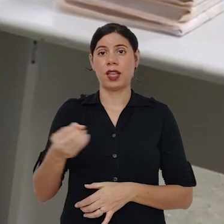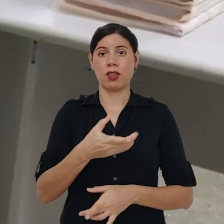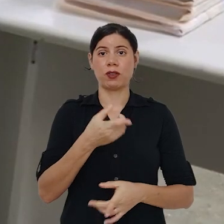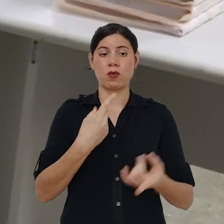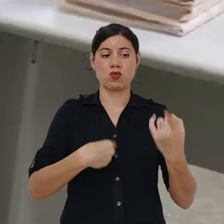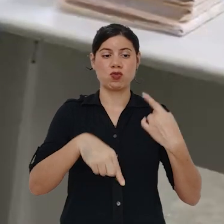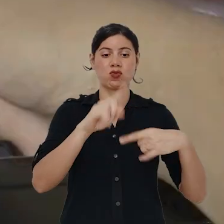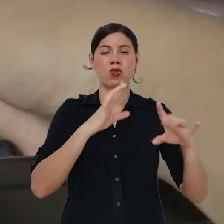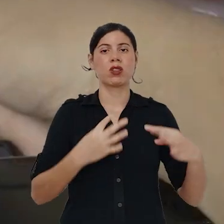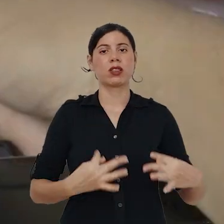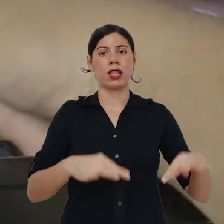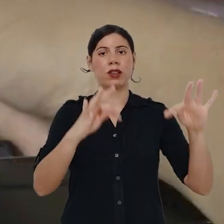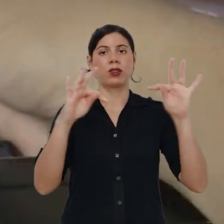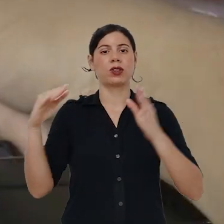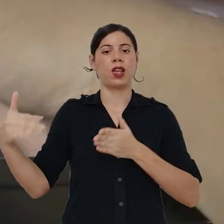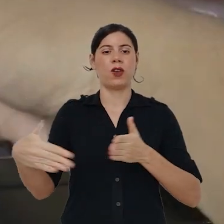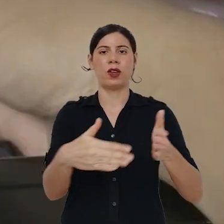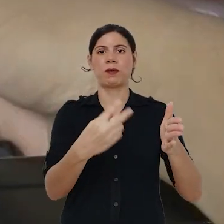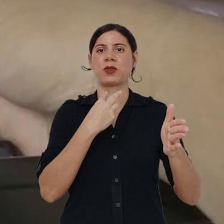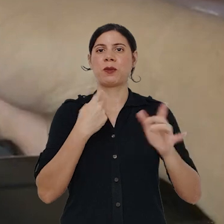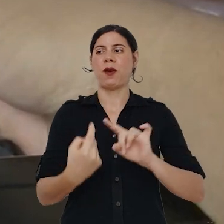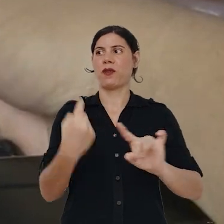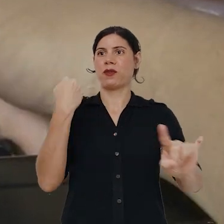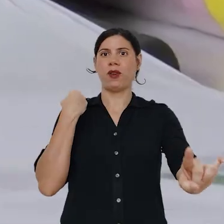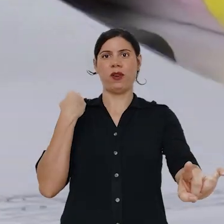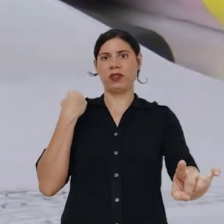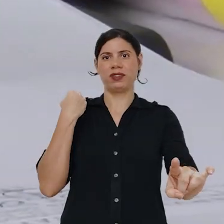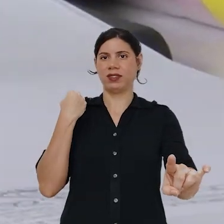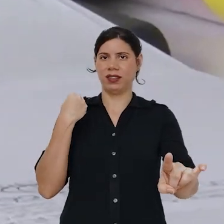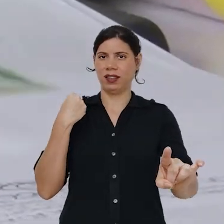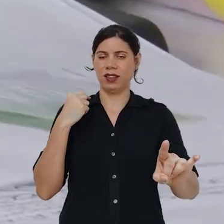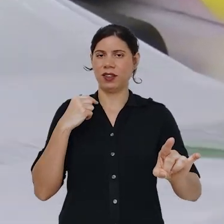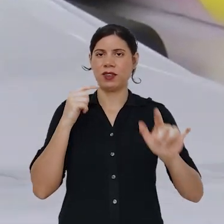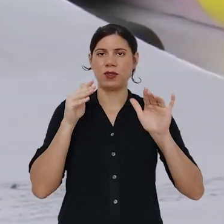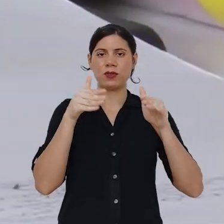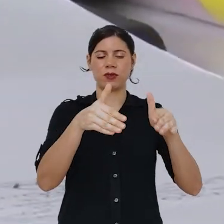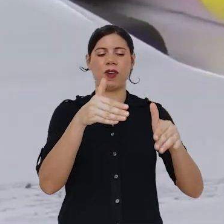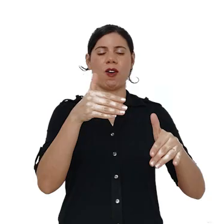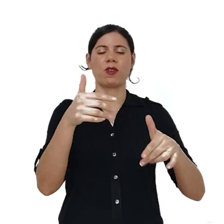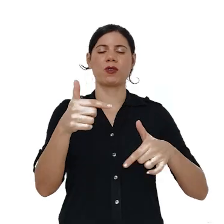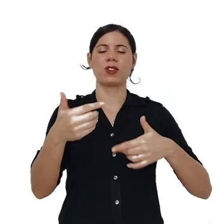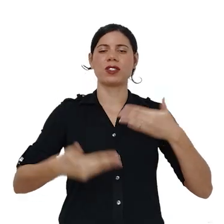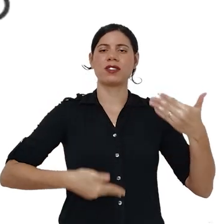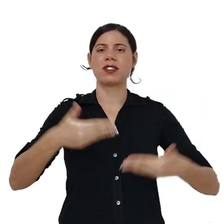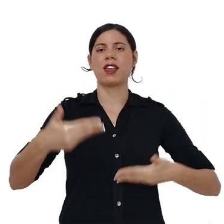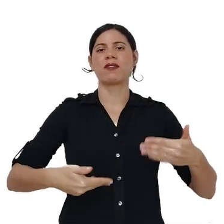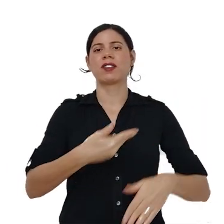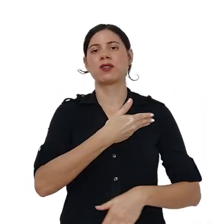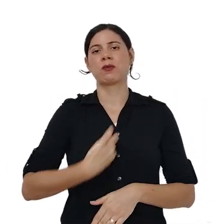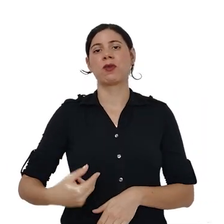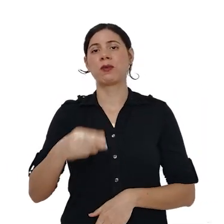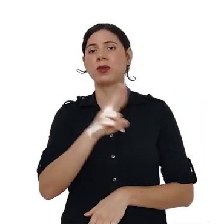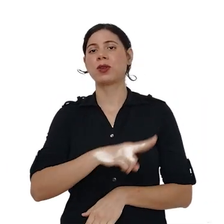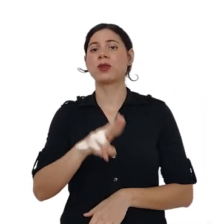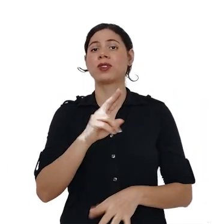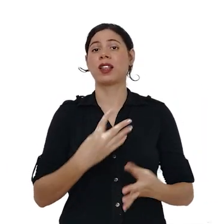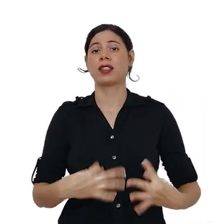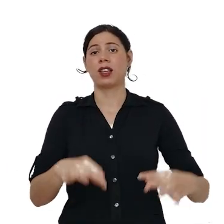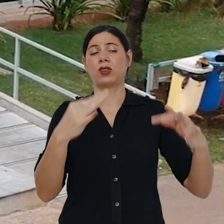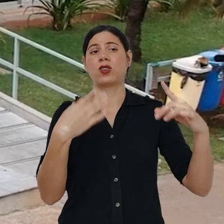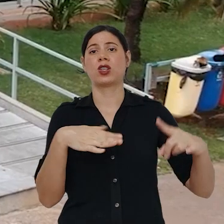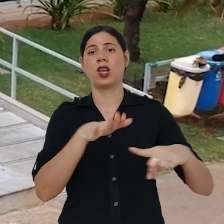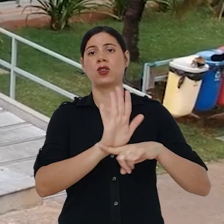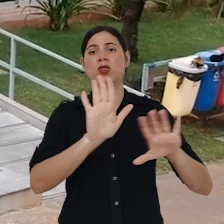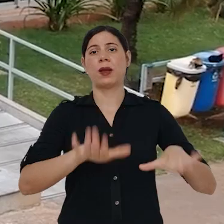A inovação tecnológica é um caminho sem volta na prestação de serviços públicos e o uso de novas ferramentas